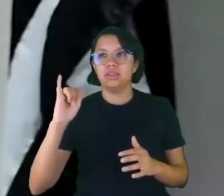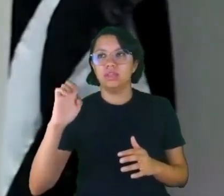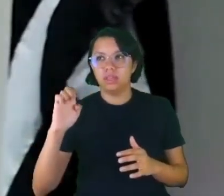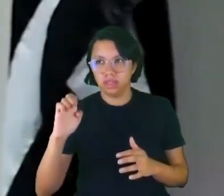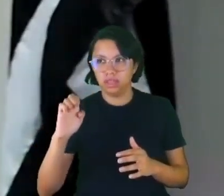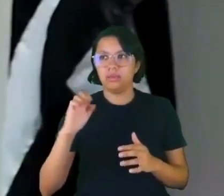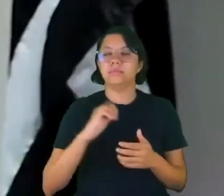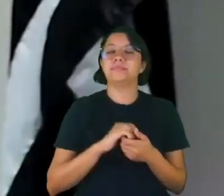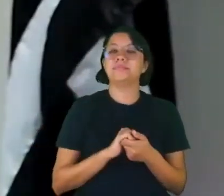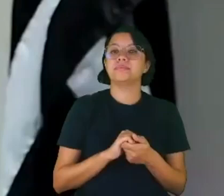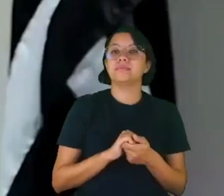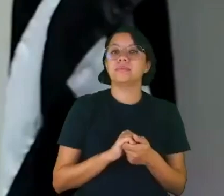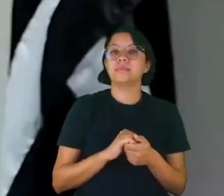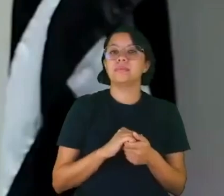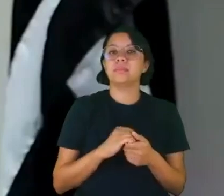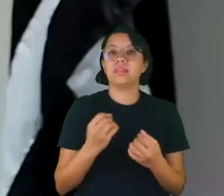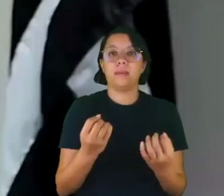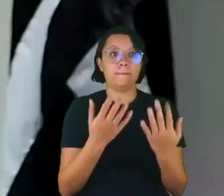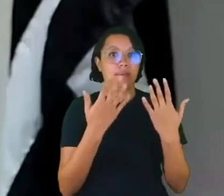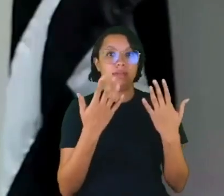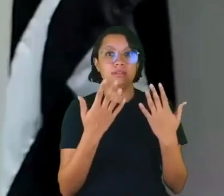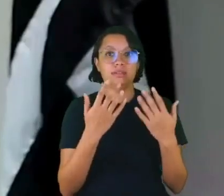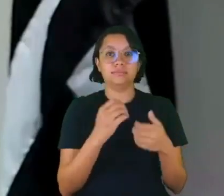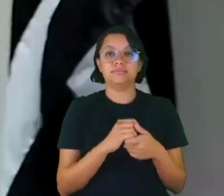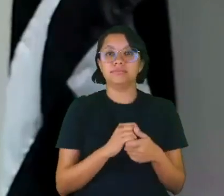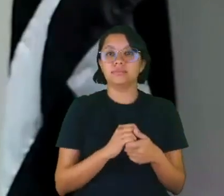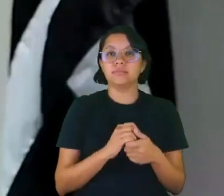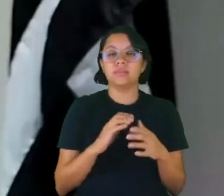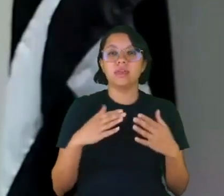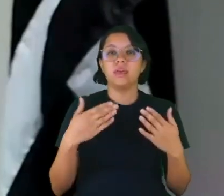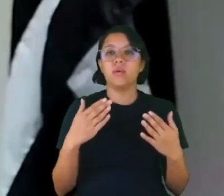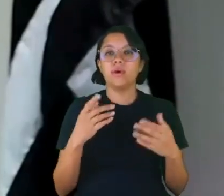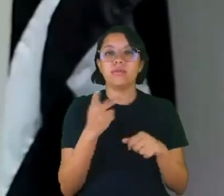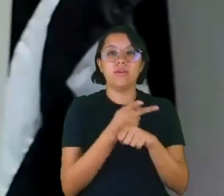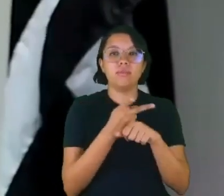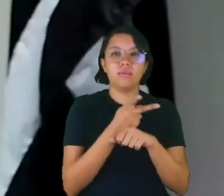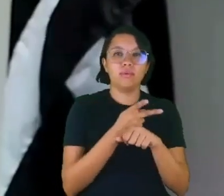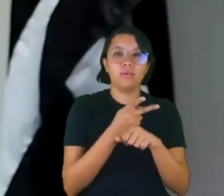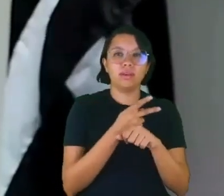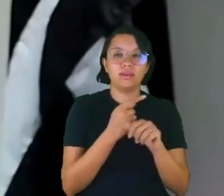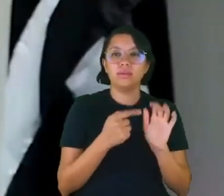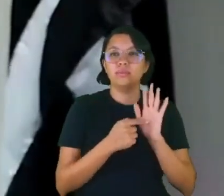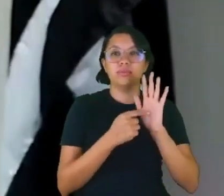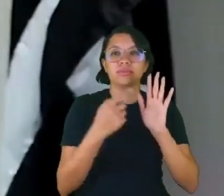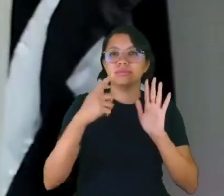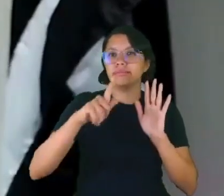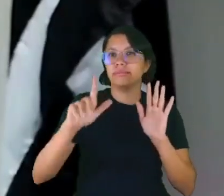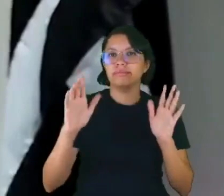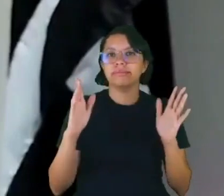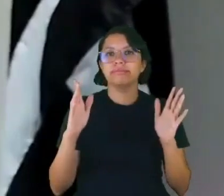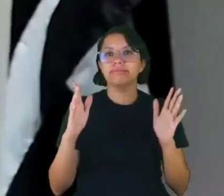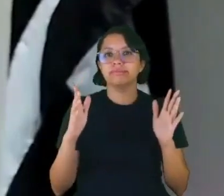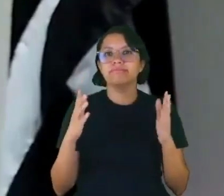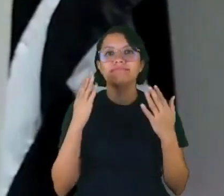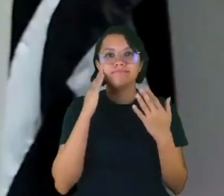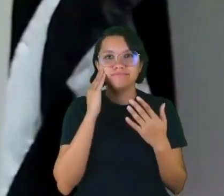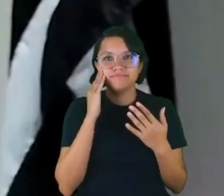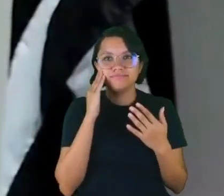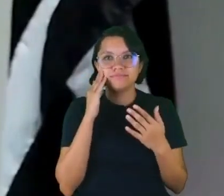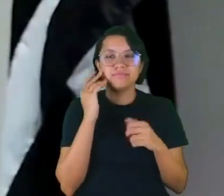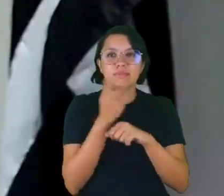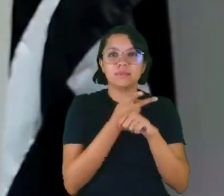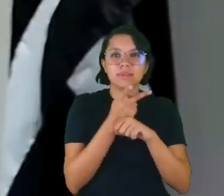achei. Não, é gostoso de ler, né? A inventividade humana é sensacional,